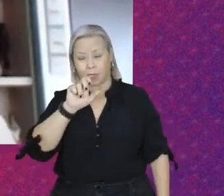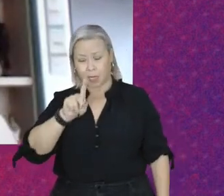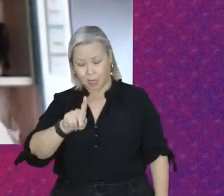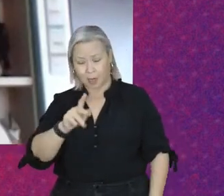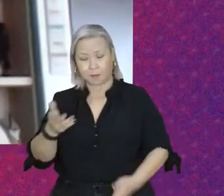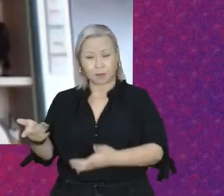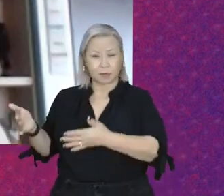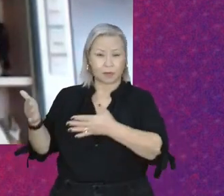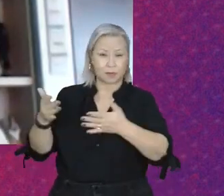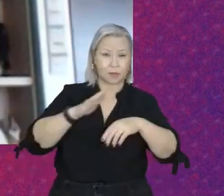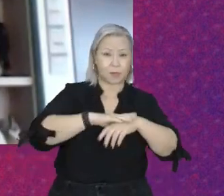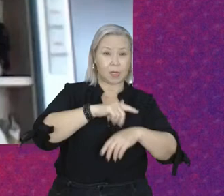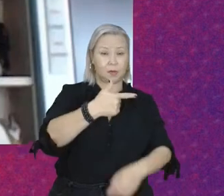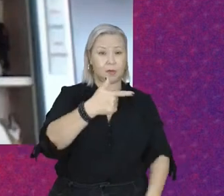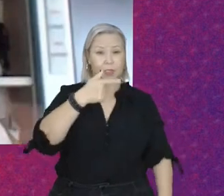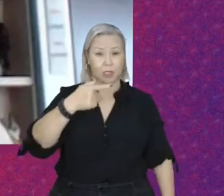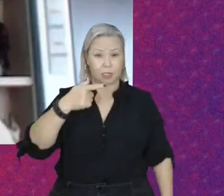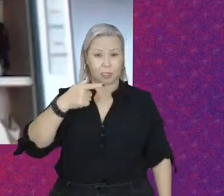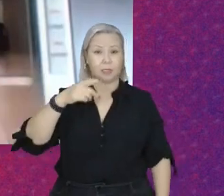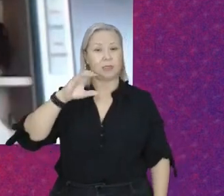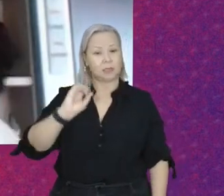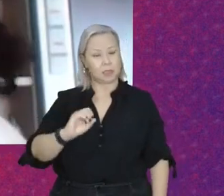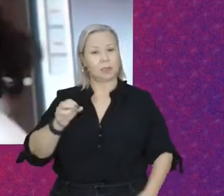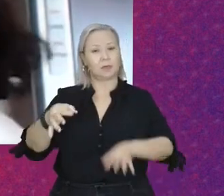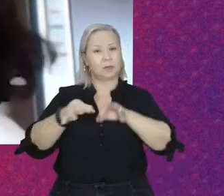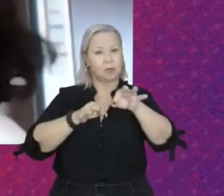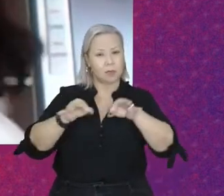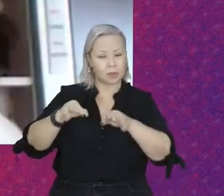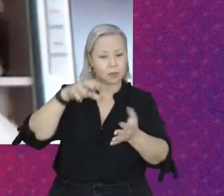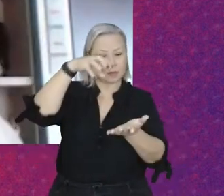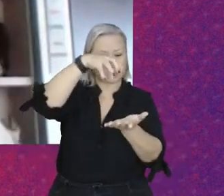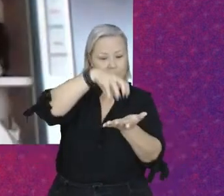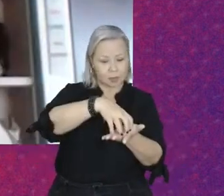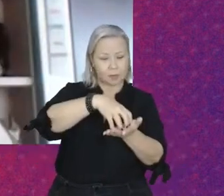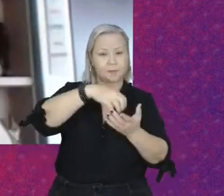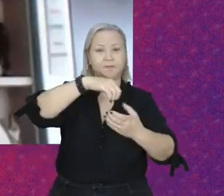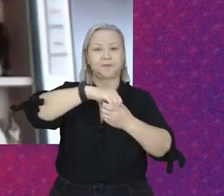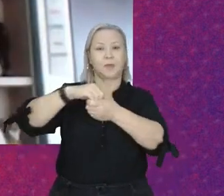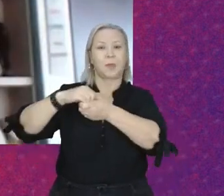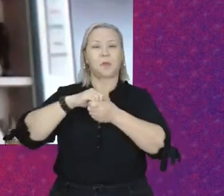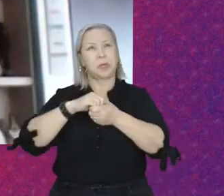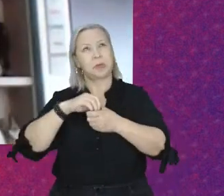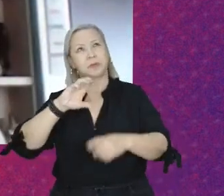de 270 organizações, sejam cooperativas ou